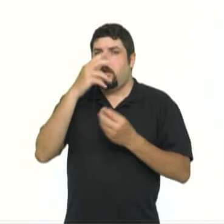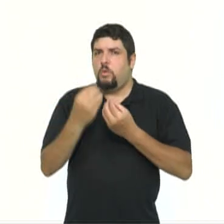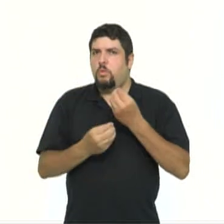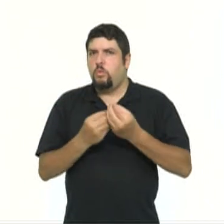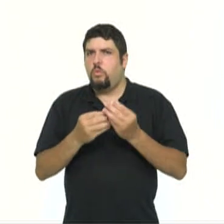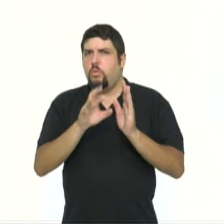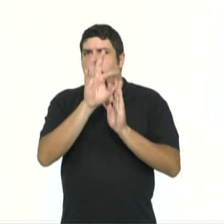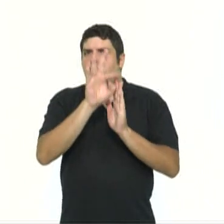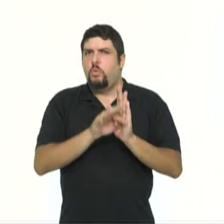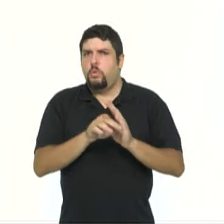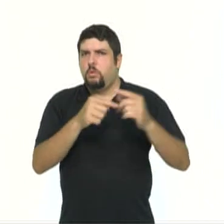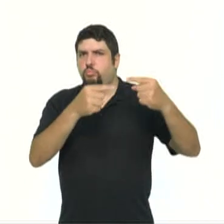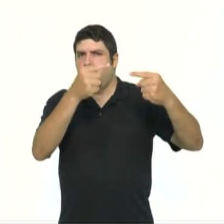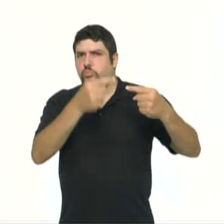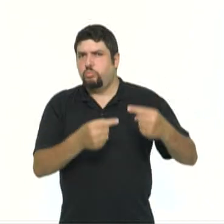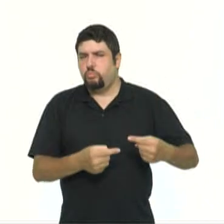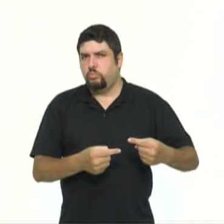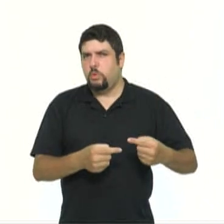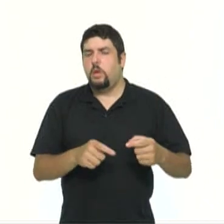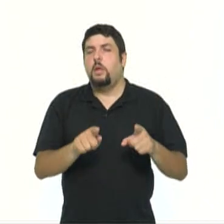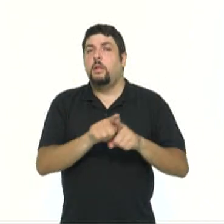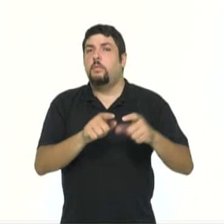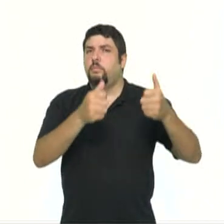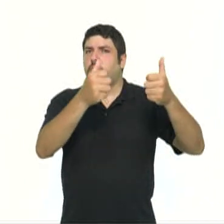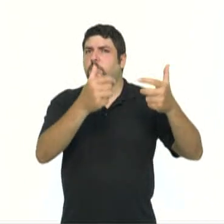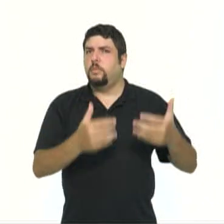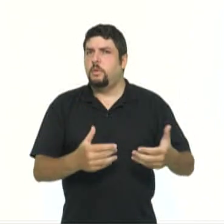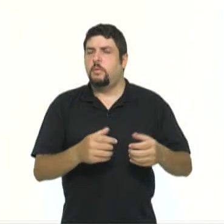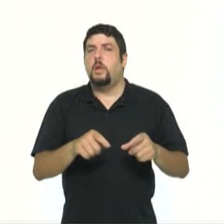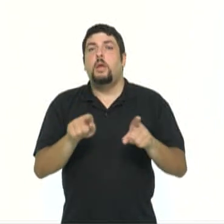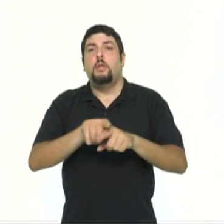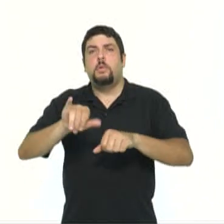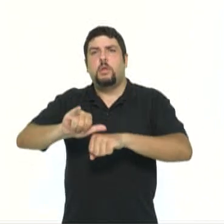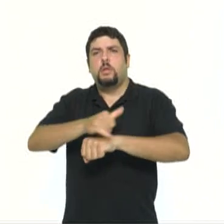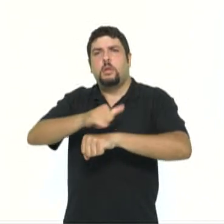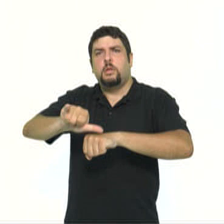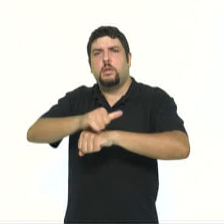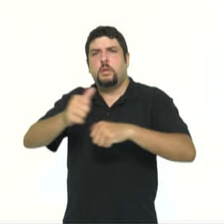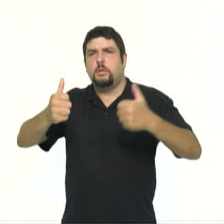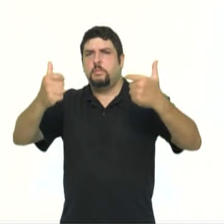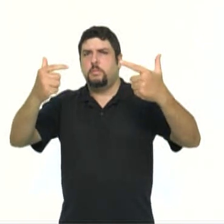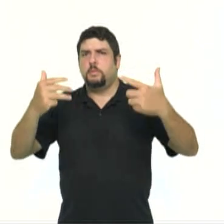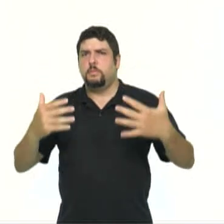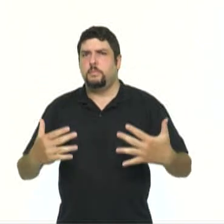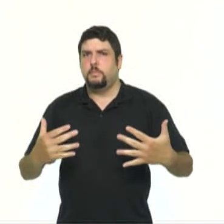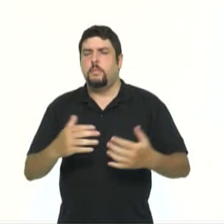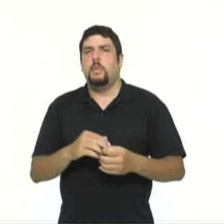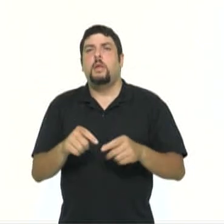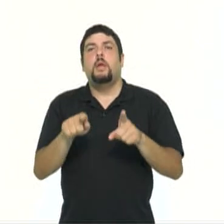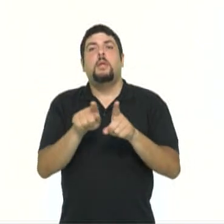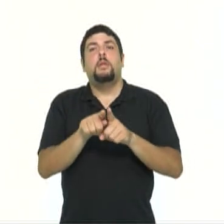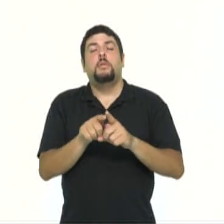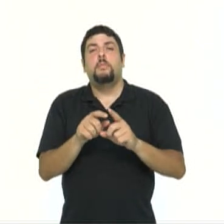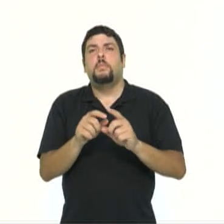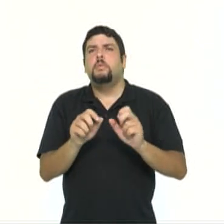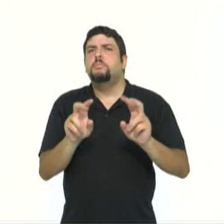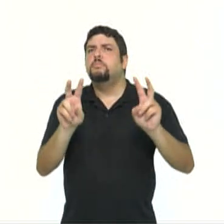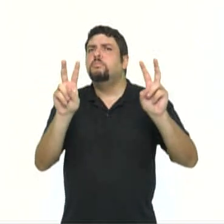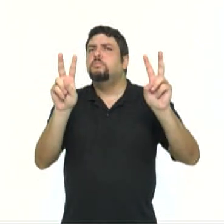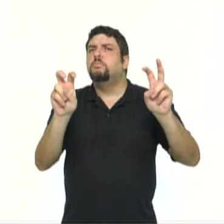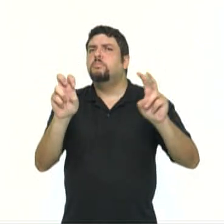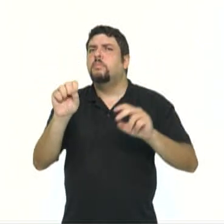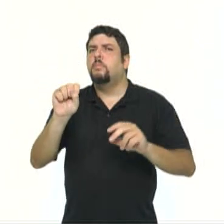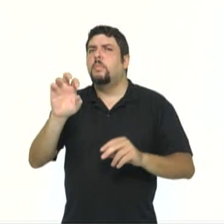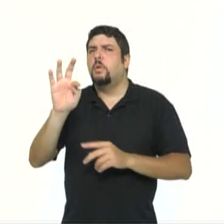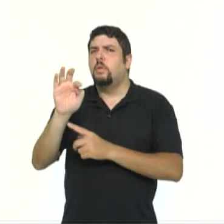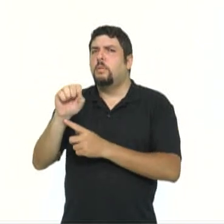dissertativo-argumentativa. Vamos compreender as estratégias argumentativas do texto. Vamos identificar a tese do texto e